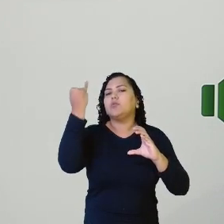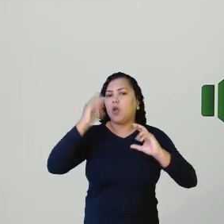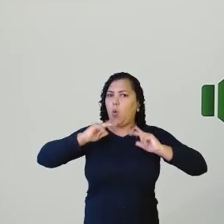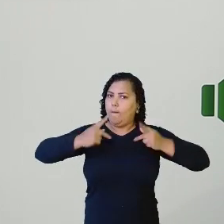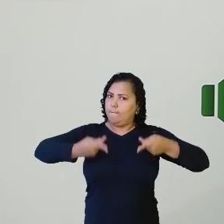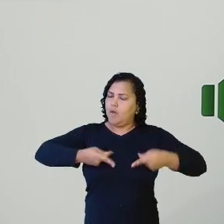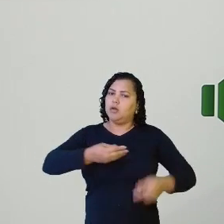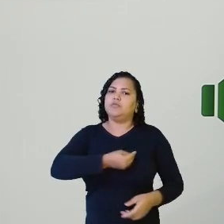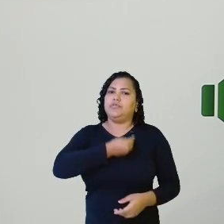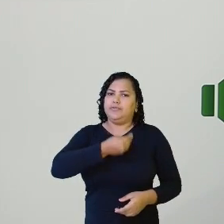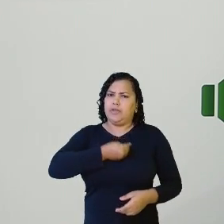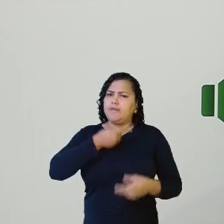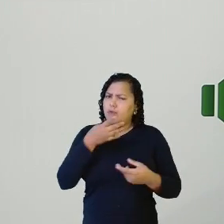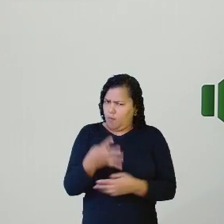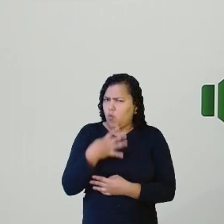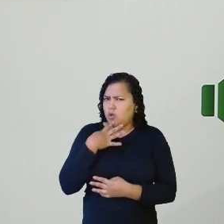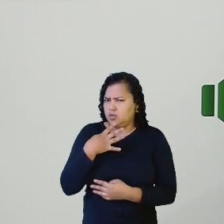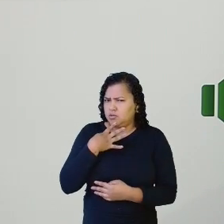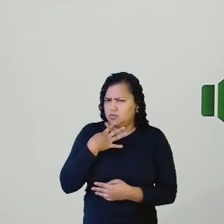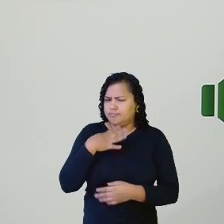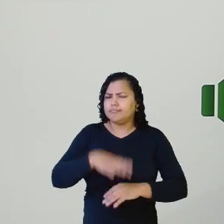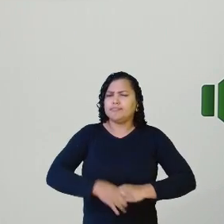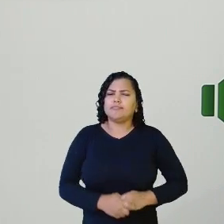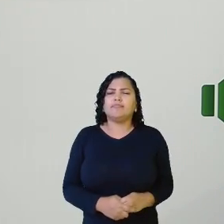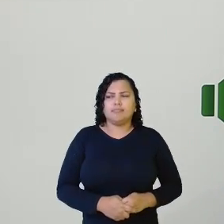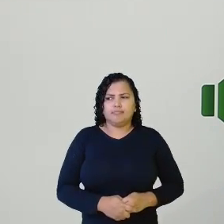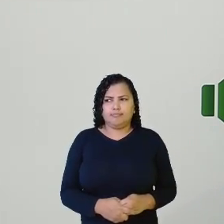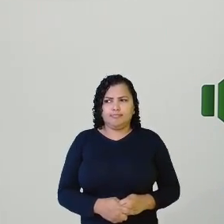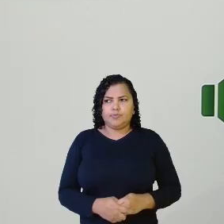seres vivos. Vamos conhecer que elementos são esses?